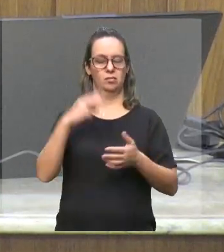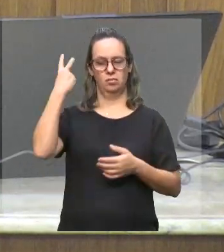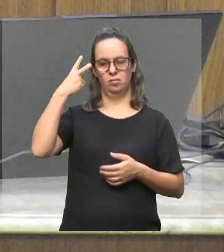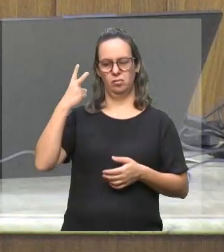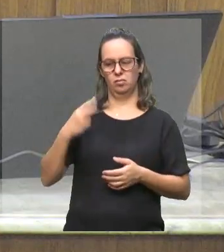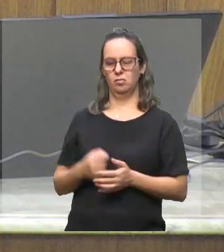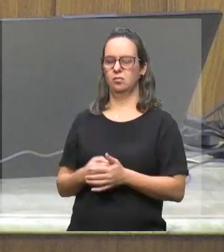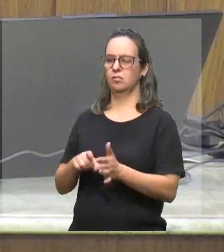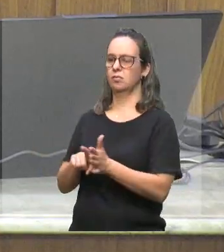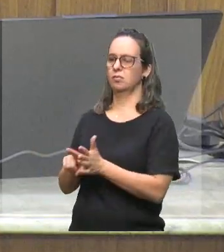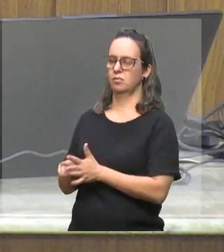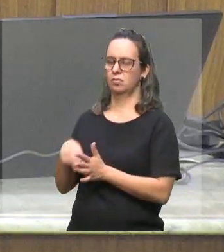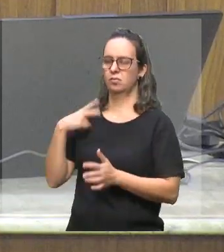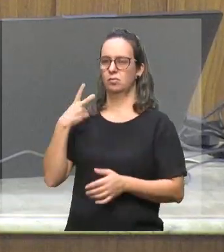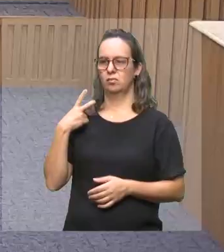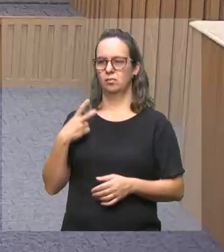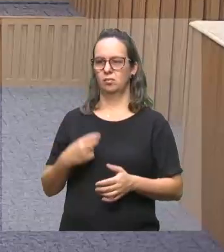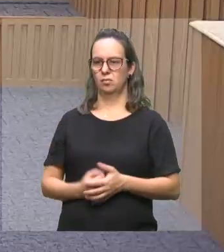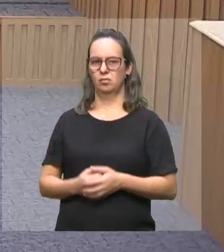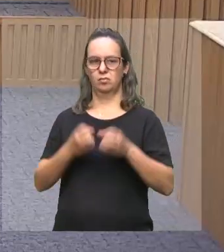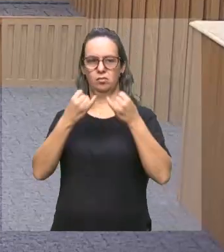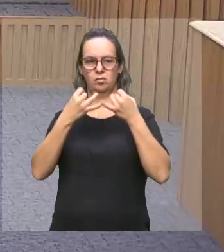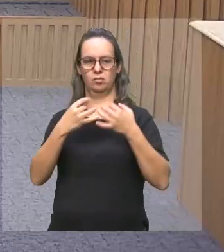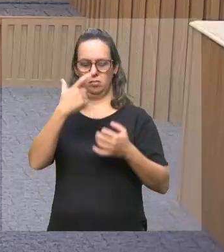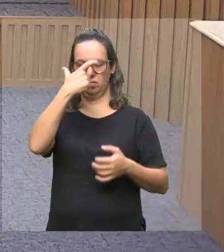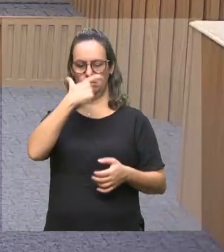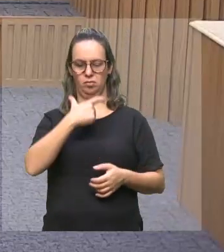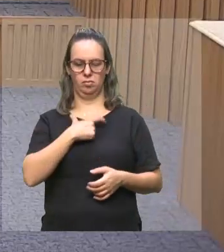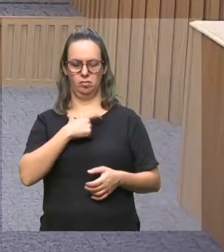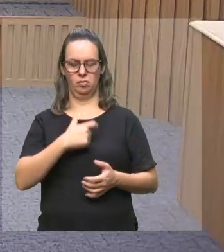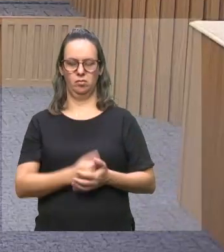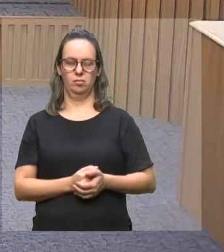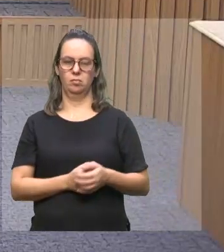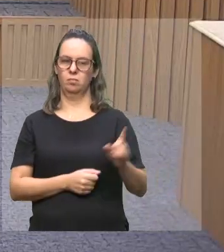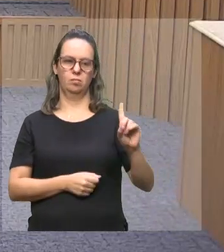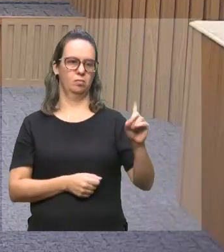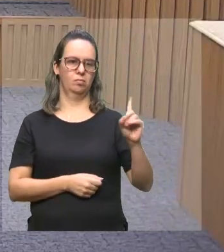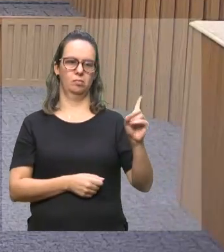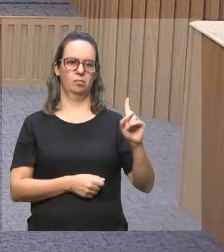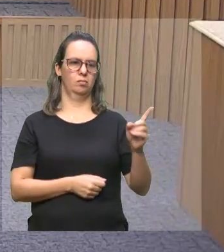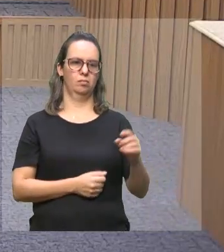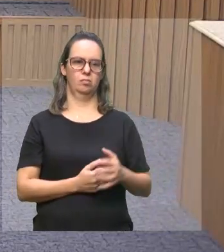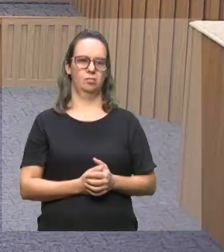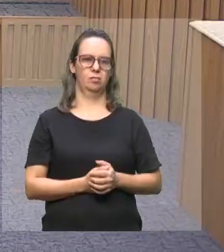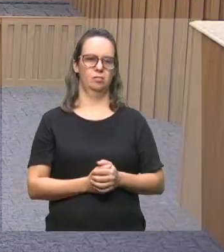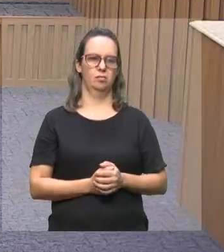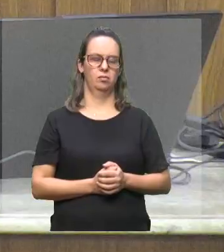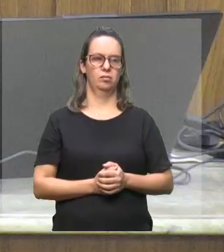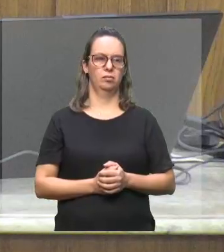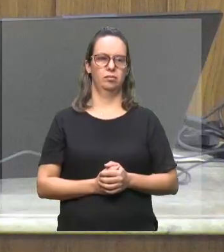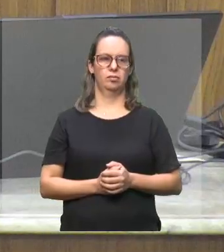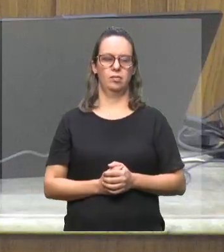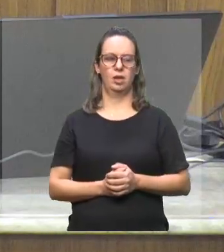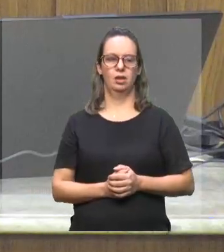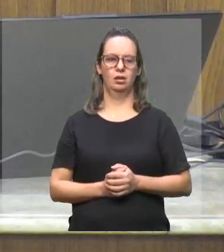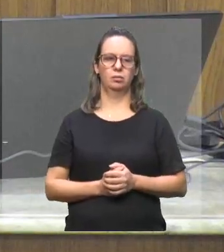existem vereadores inscritos para explicação pessoal. Não, presidente.